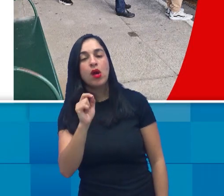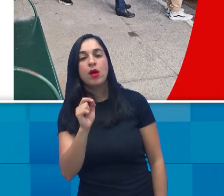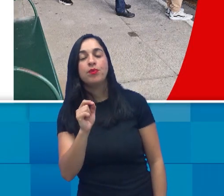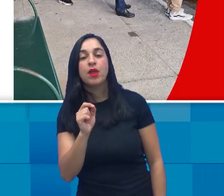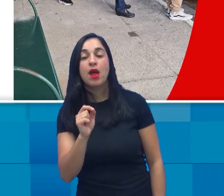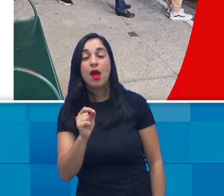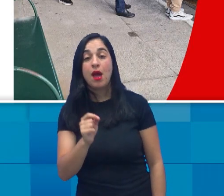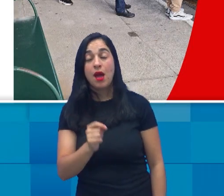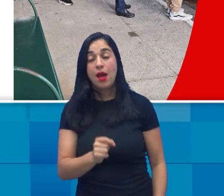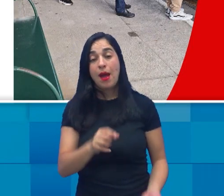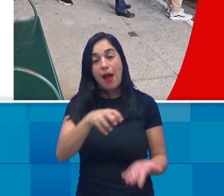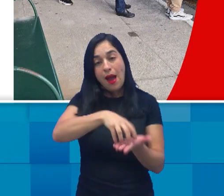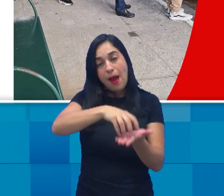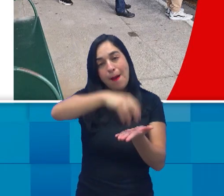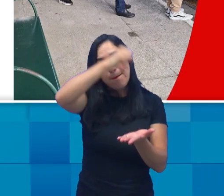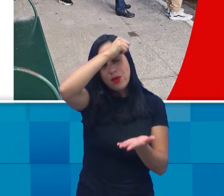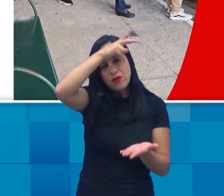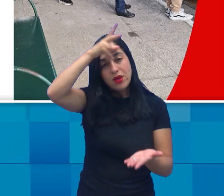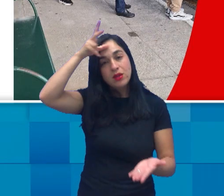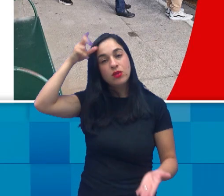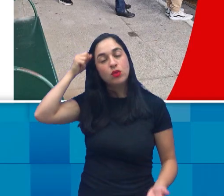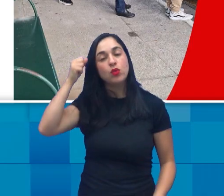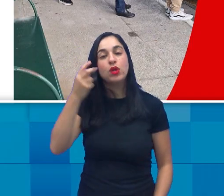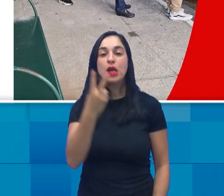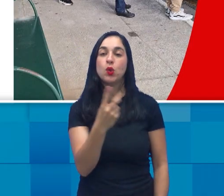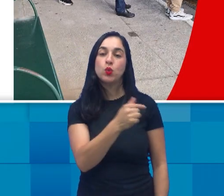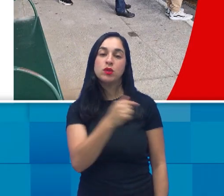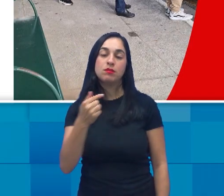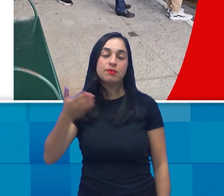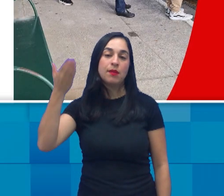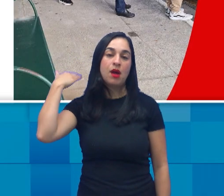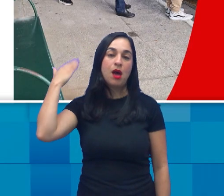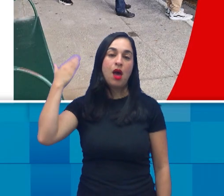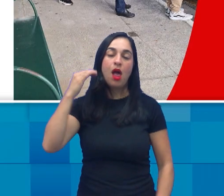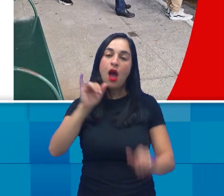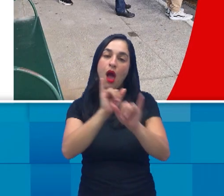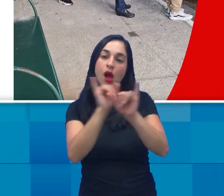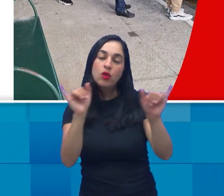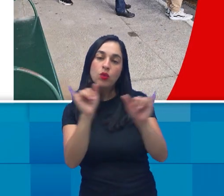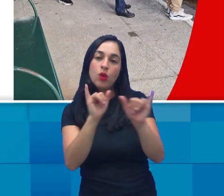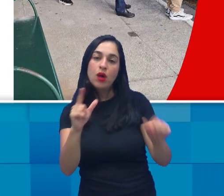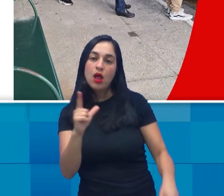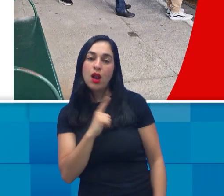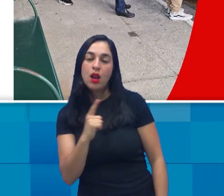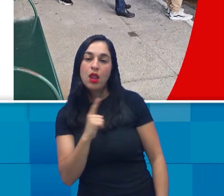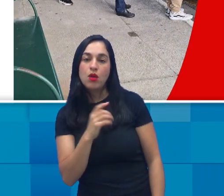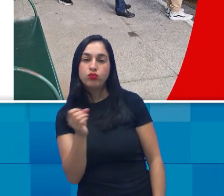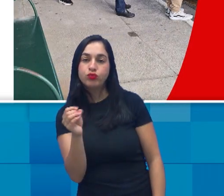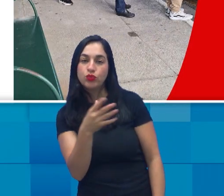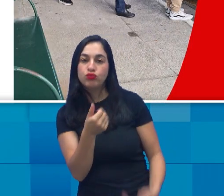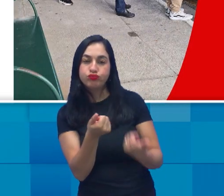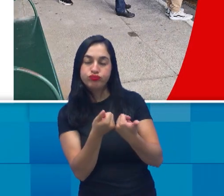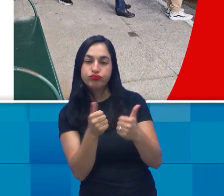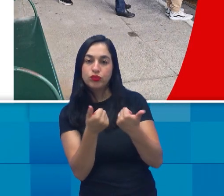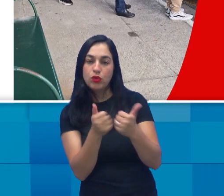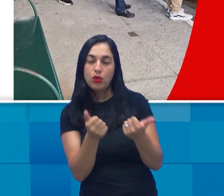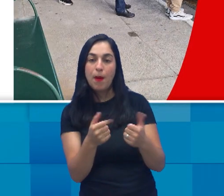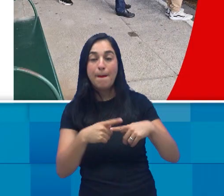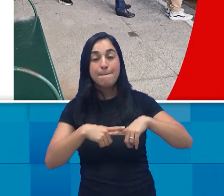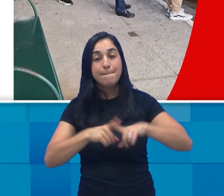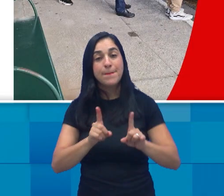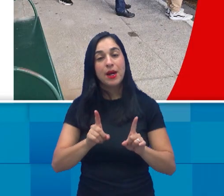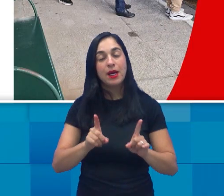semana retrasada e que na quinta-feira eles não colocaram o